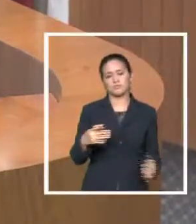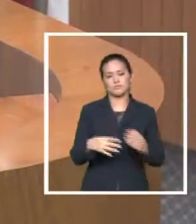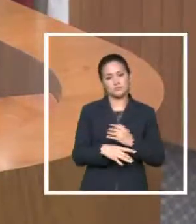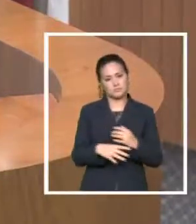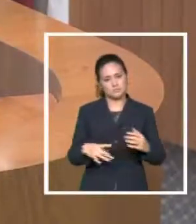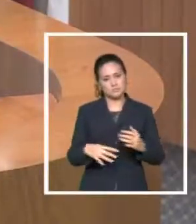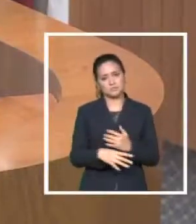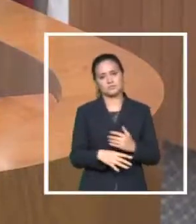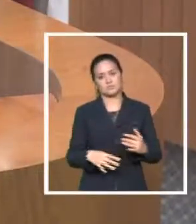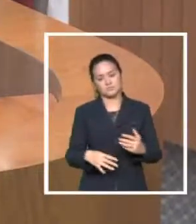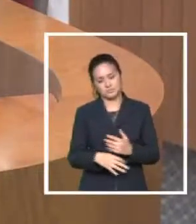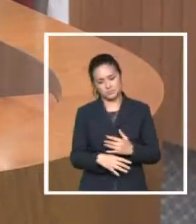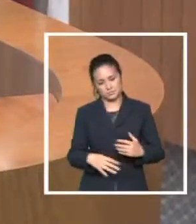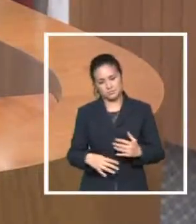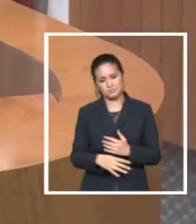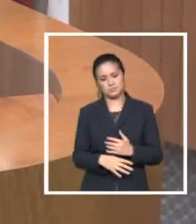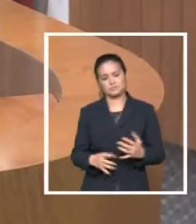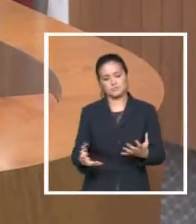aderiram a esta ata.